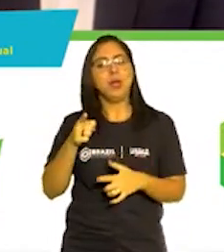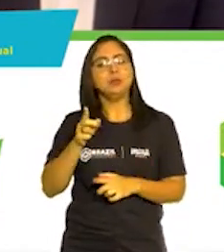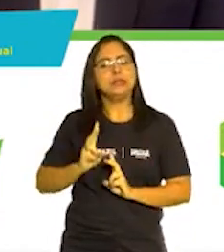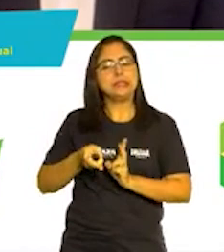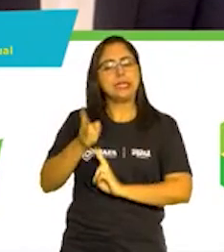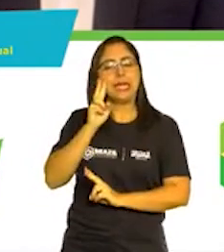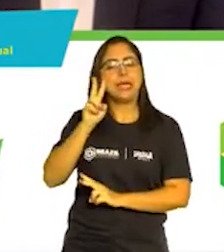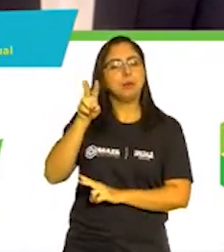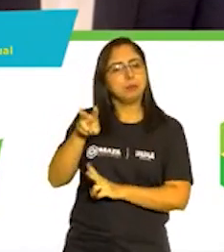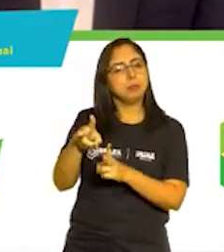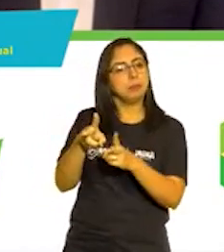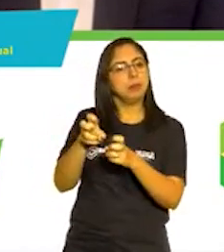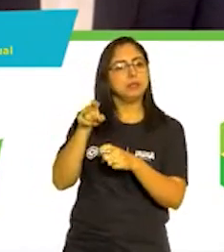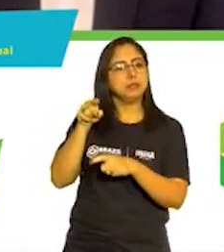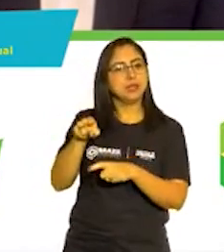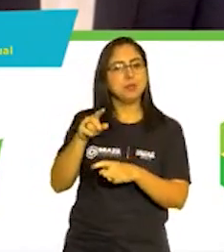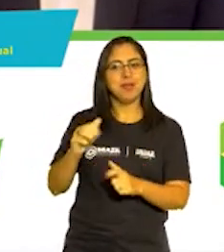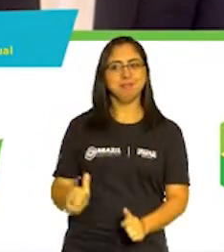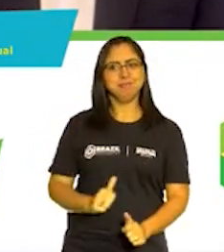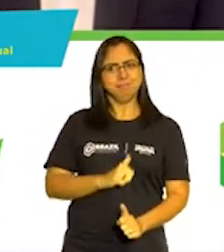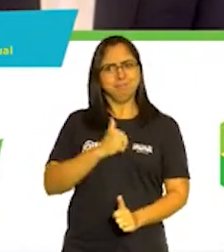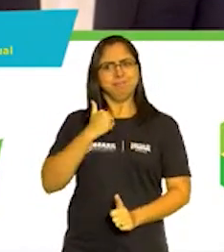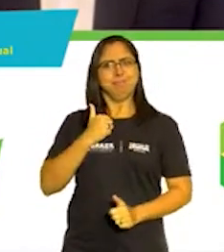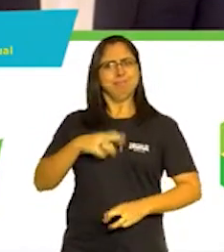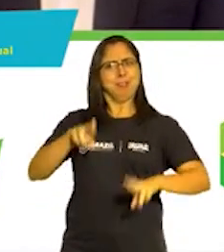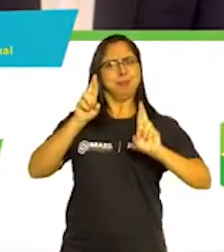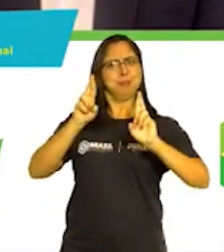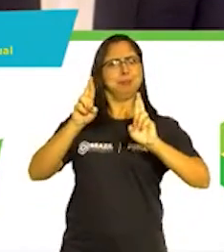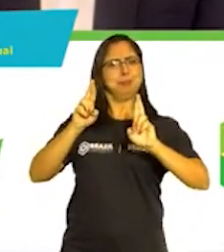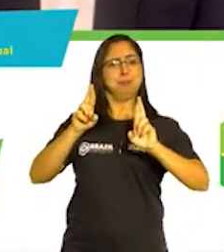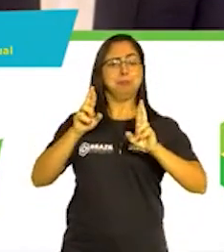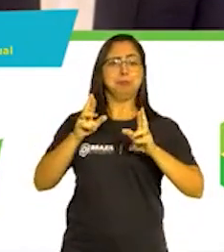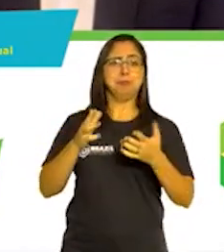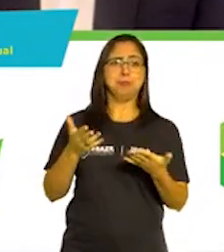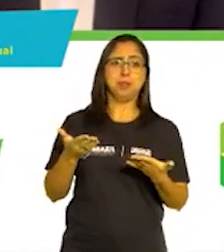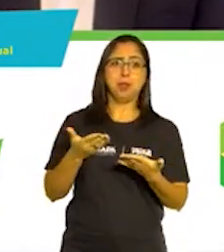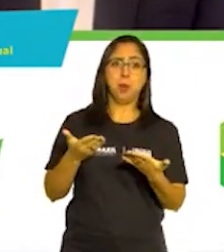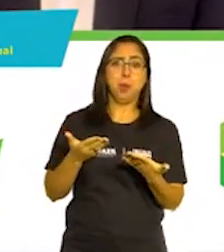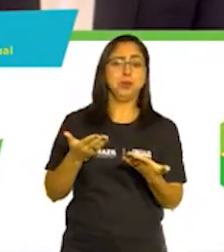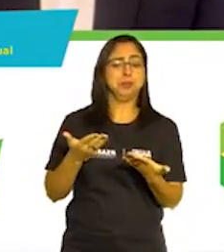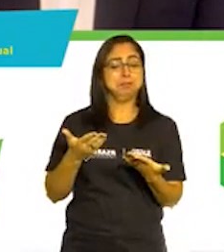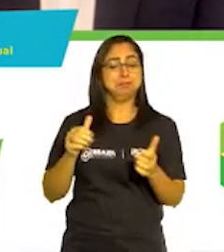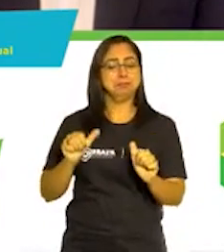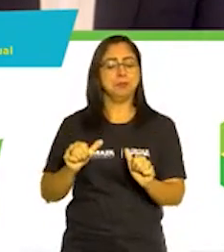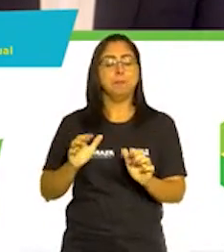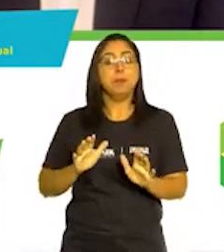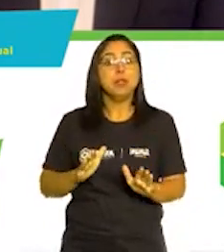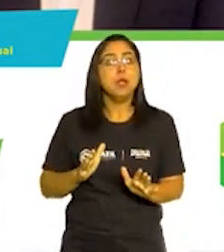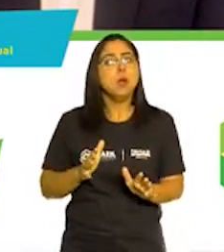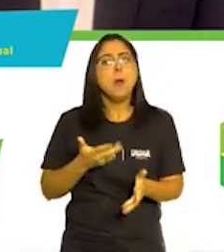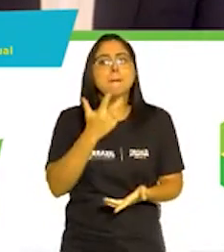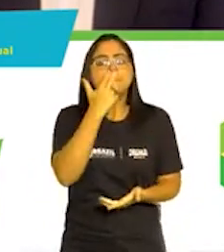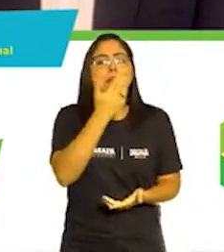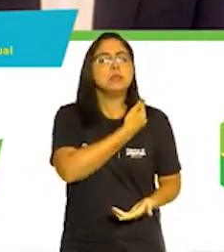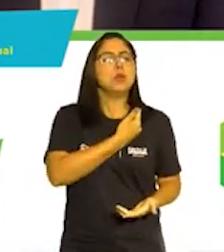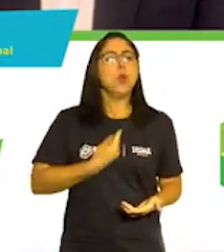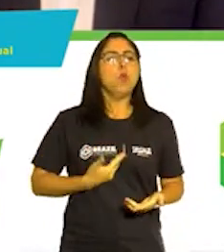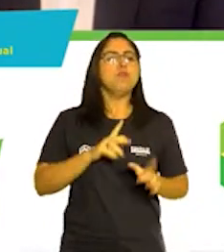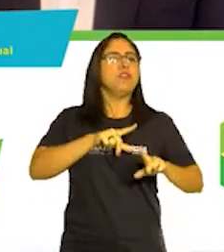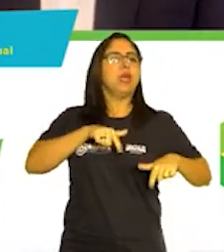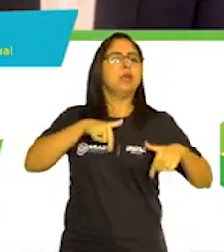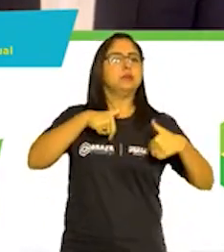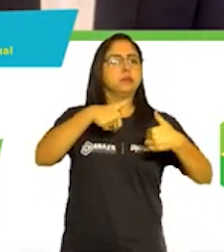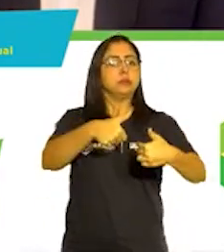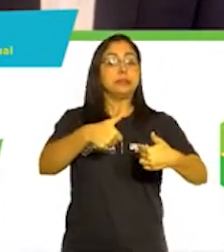que a gravidade da questão fiscal, porque falta adulto na sala. Acho que não é só uma questão de comunicação, é uma questão